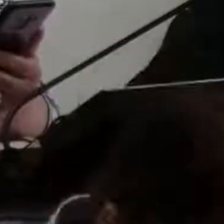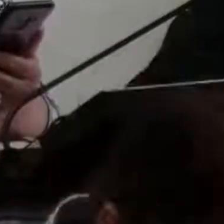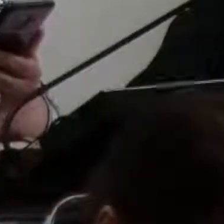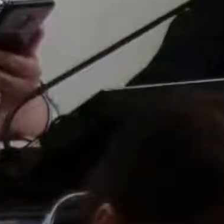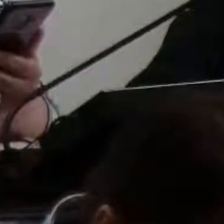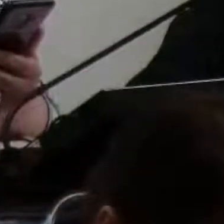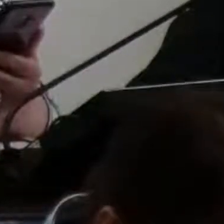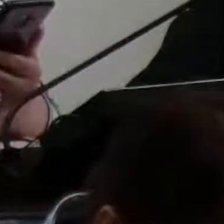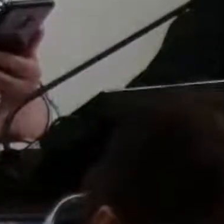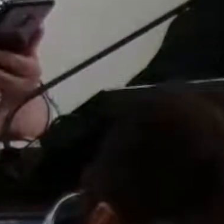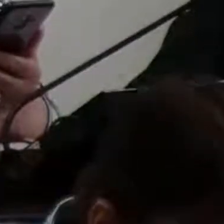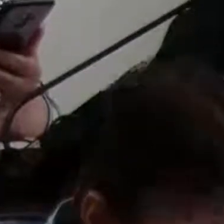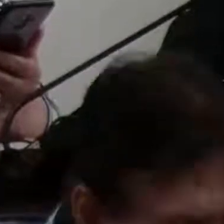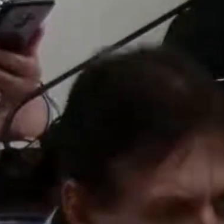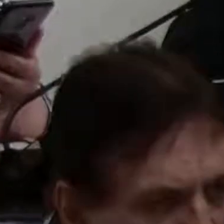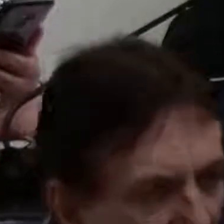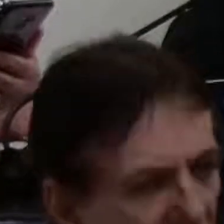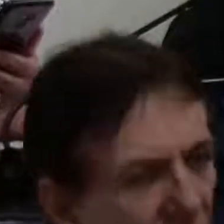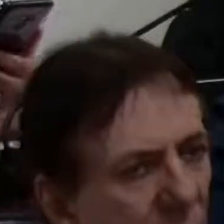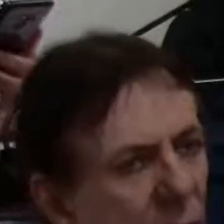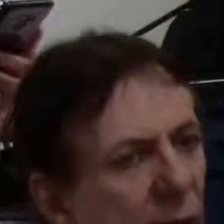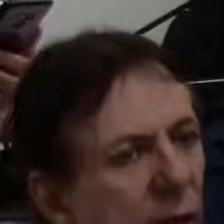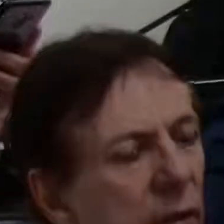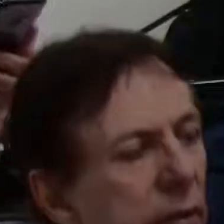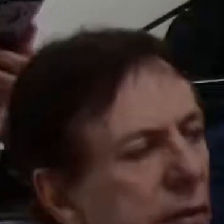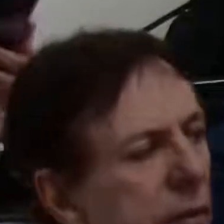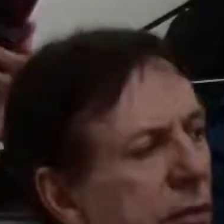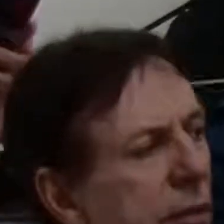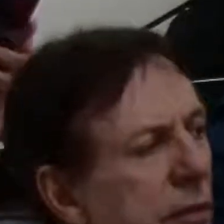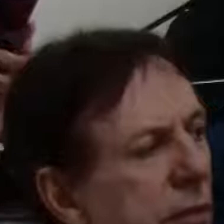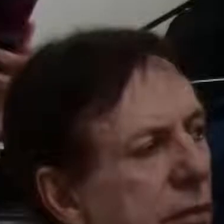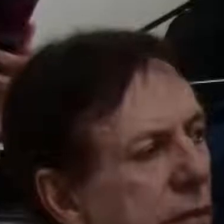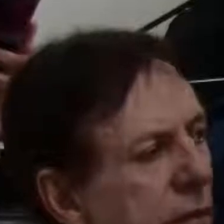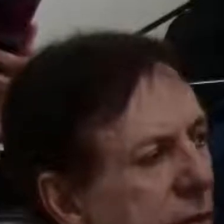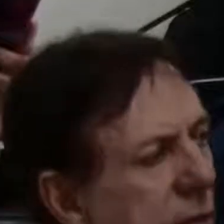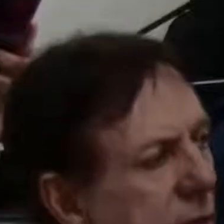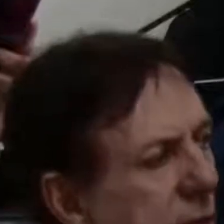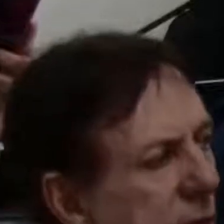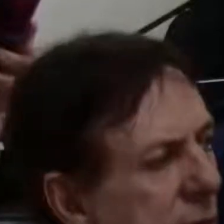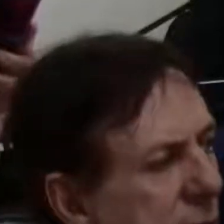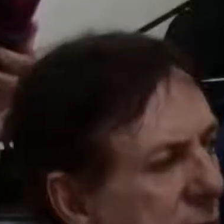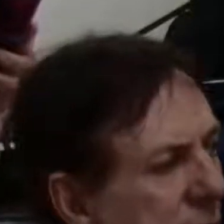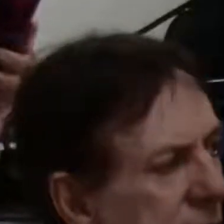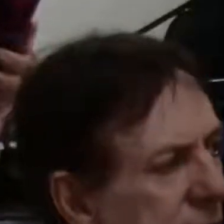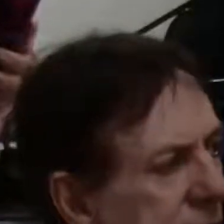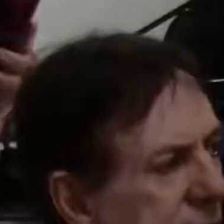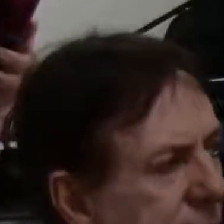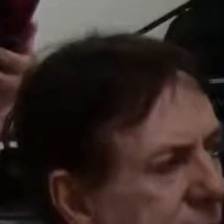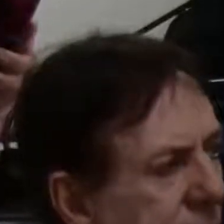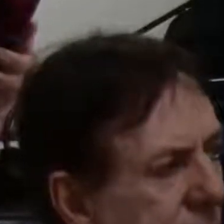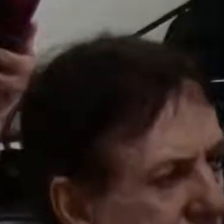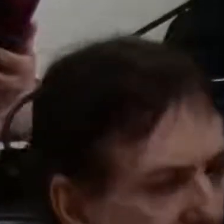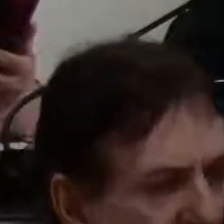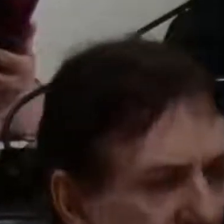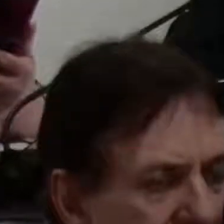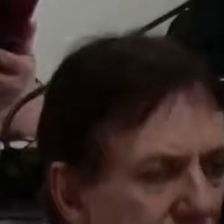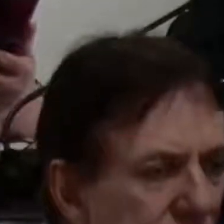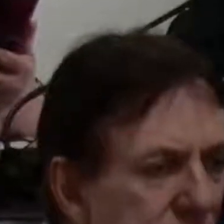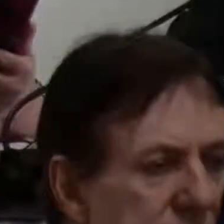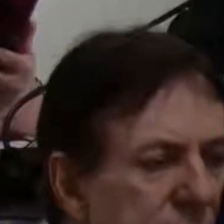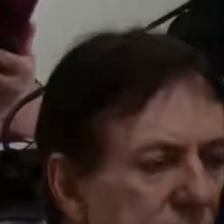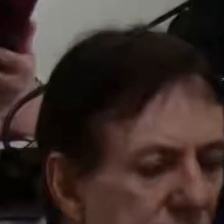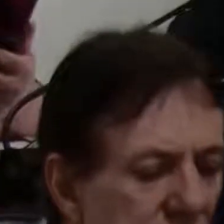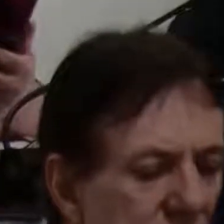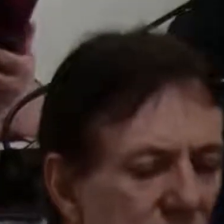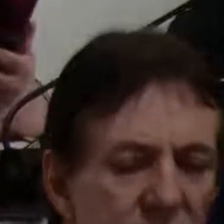que ela se encontrava numa situação de desespero, de aperto, e que ela viu a saída naquilo. Então, parabéns, vereador